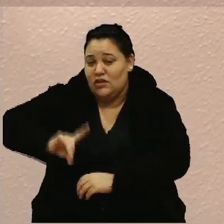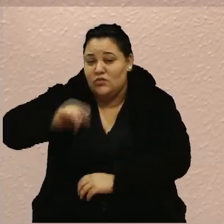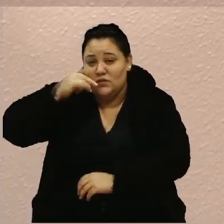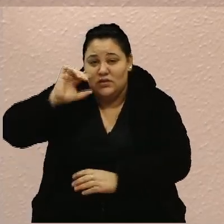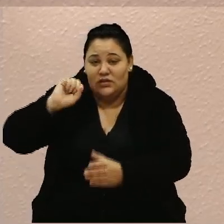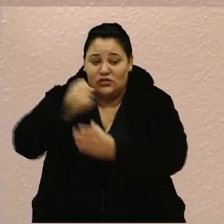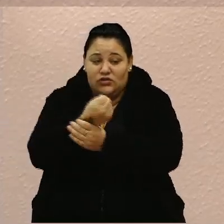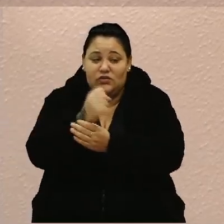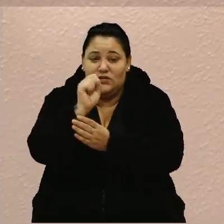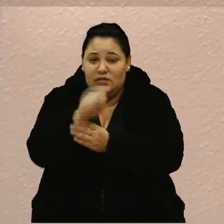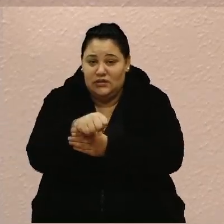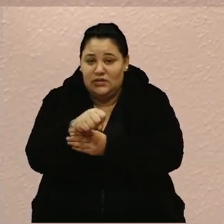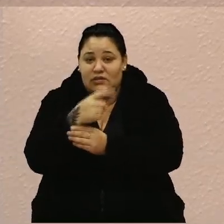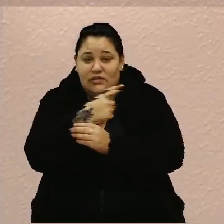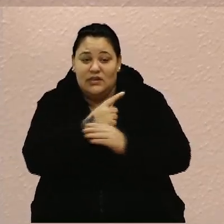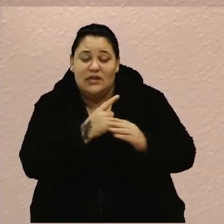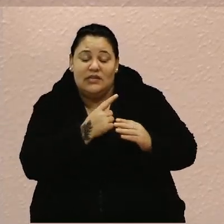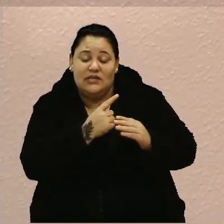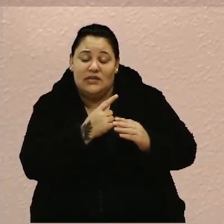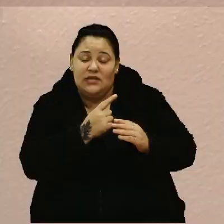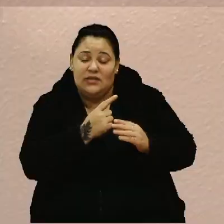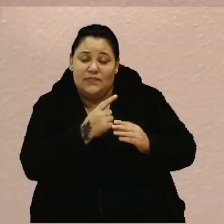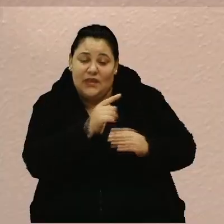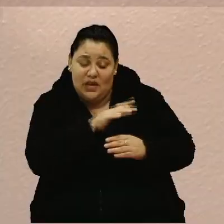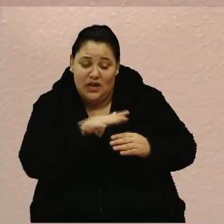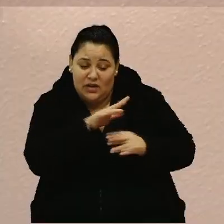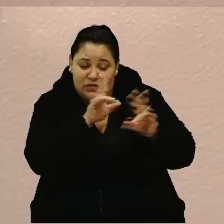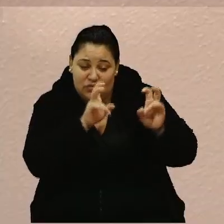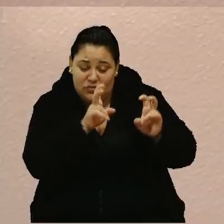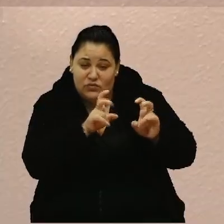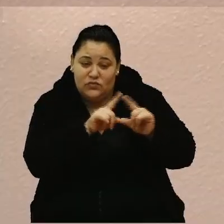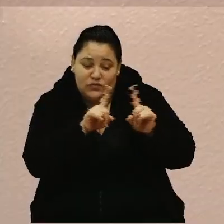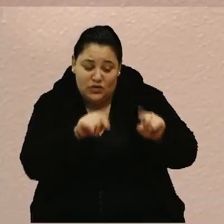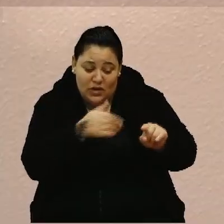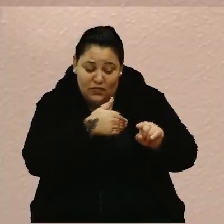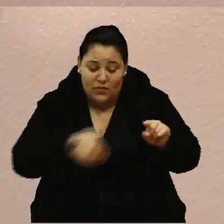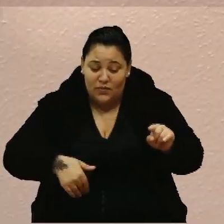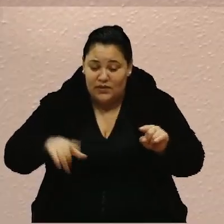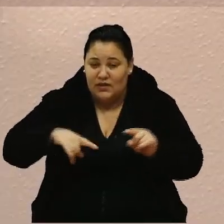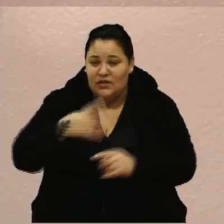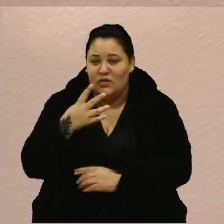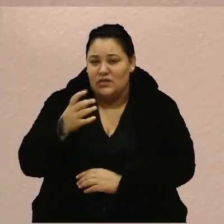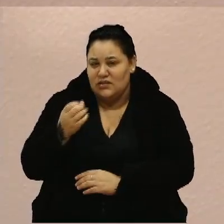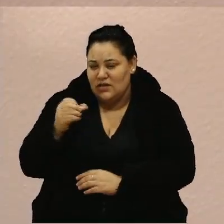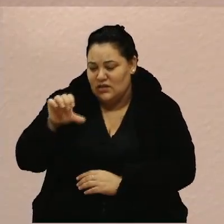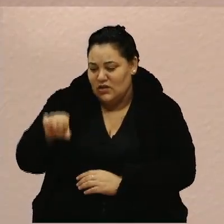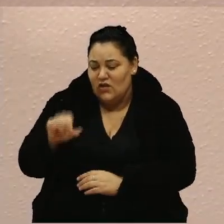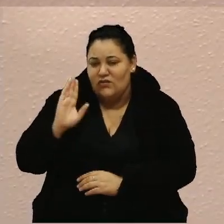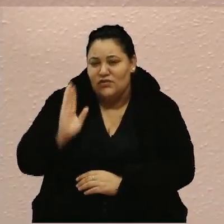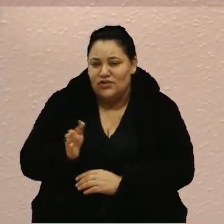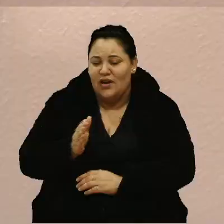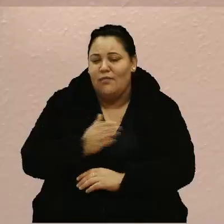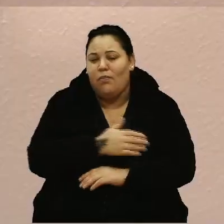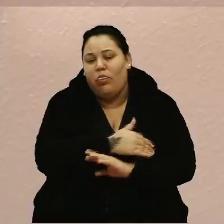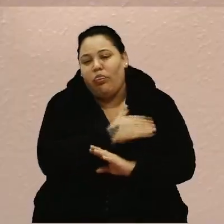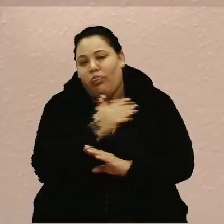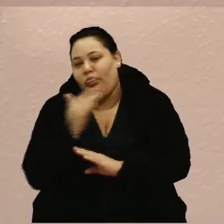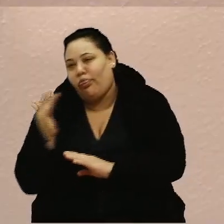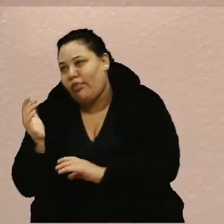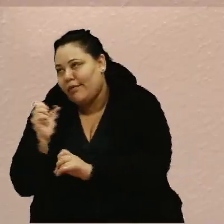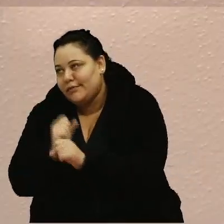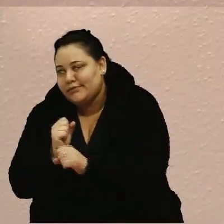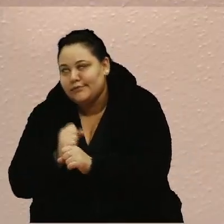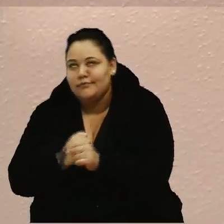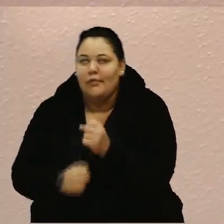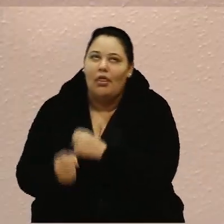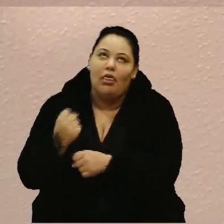E, nesse caso, dos servidores, tem a questão da 409, que é algo que vem se arrastando desde o ano passado e não nos trazem informações sobre